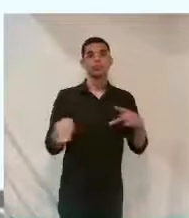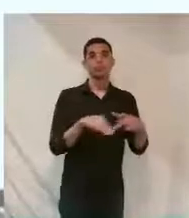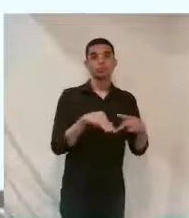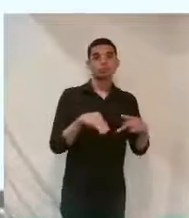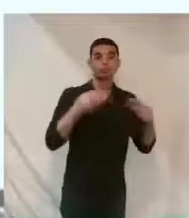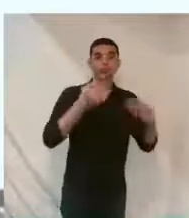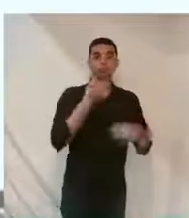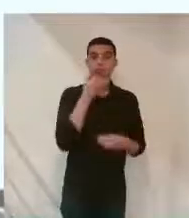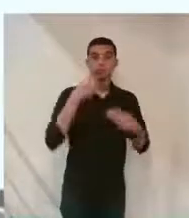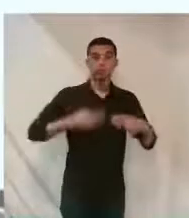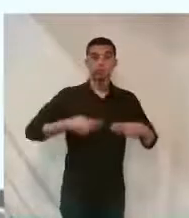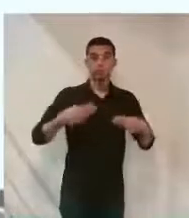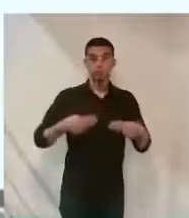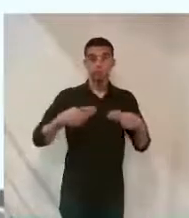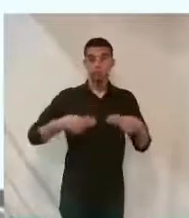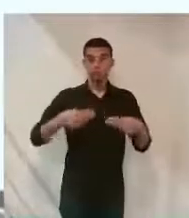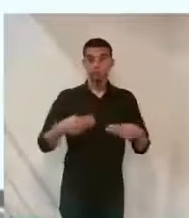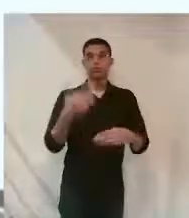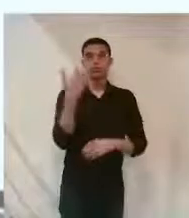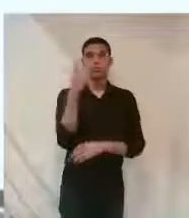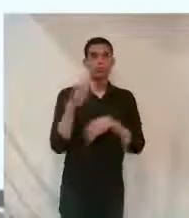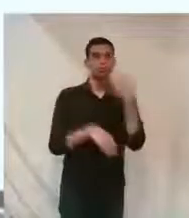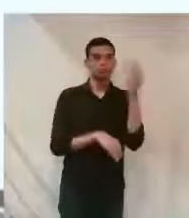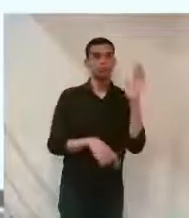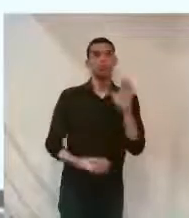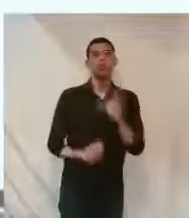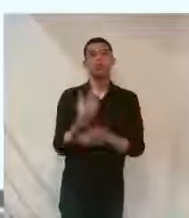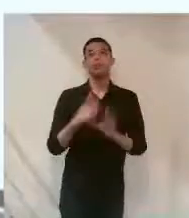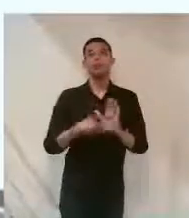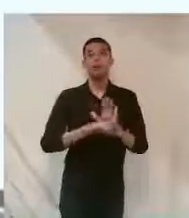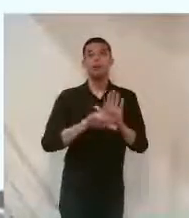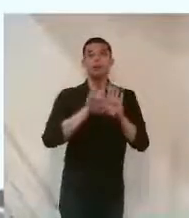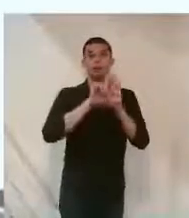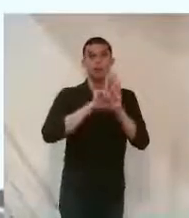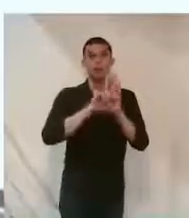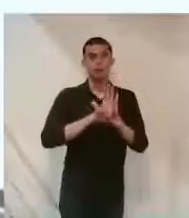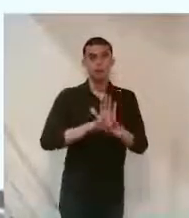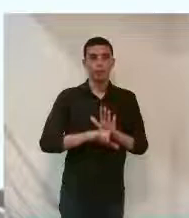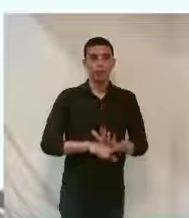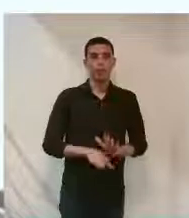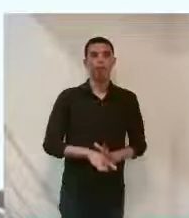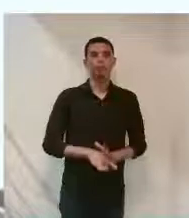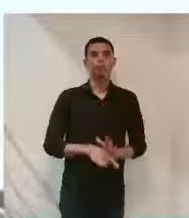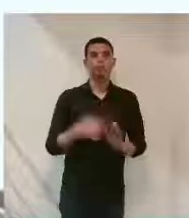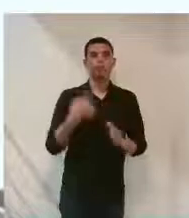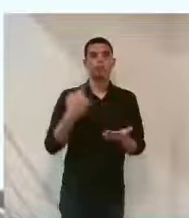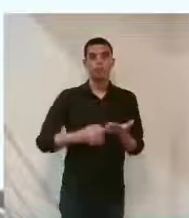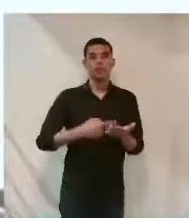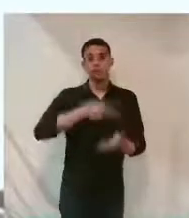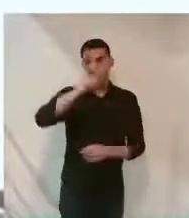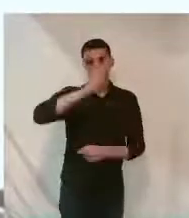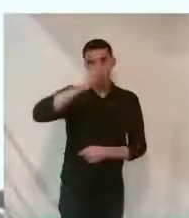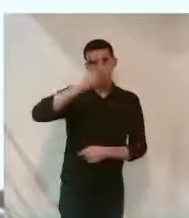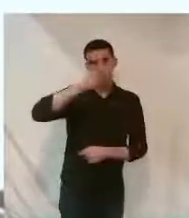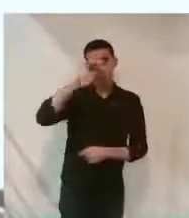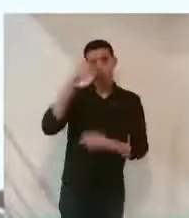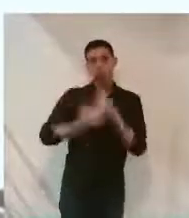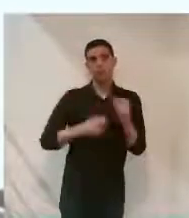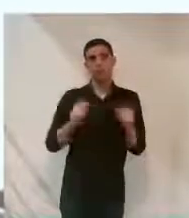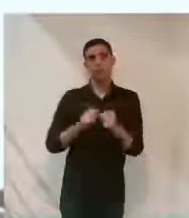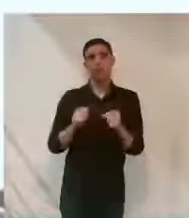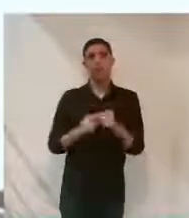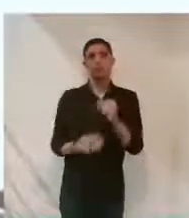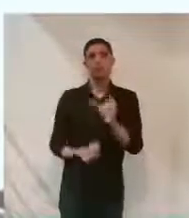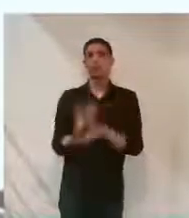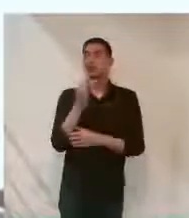Ambiente que legisla, que vai para além daquilo que a lei permite, que estabelece norma, que interfere no mercado e cria, por exemplo,